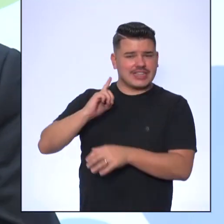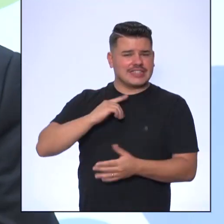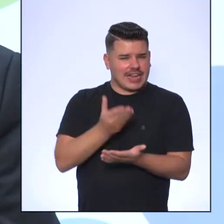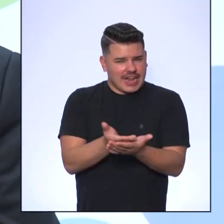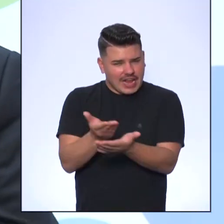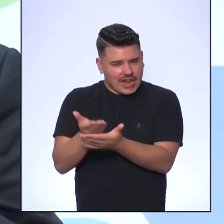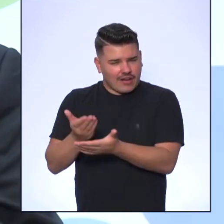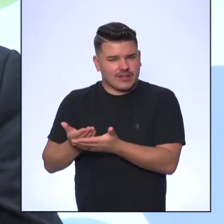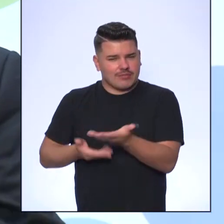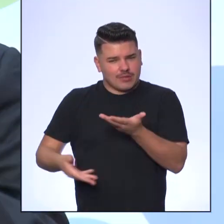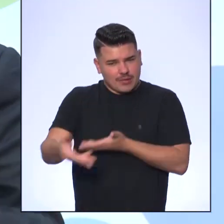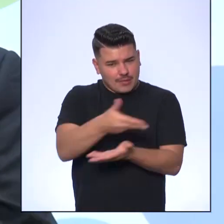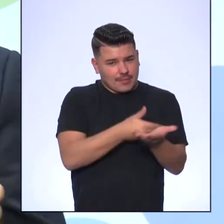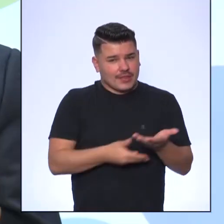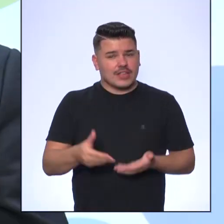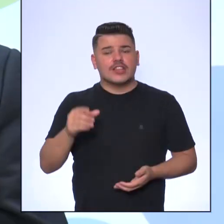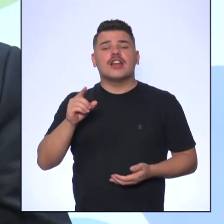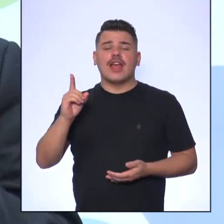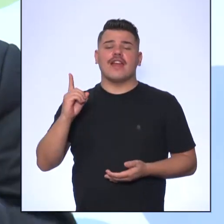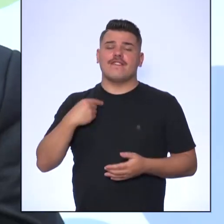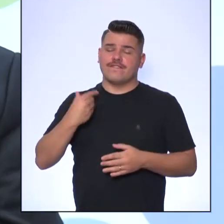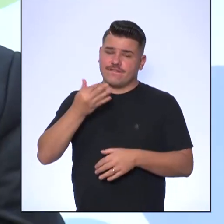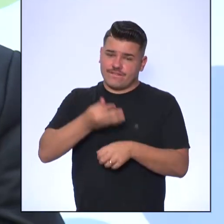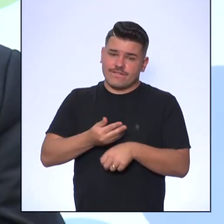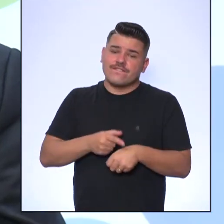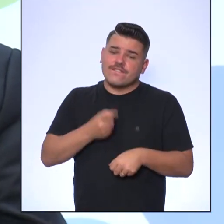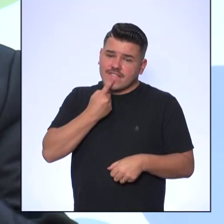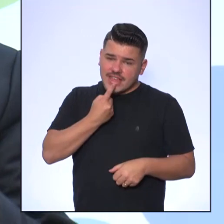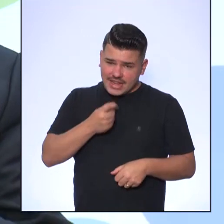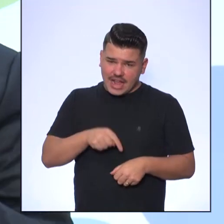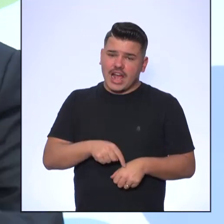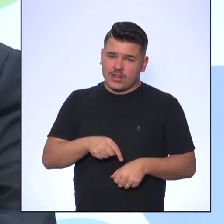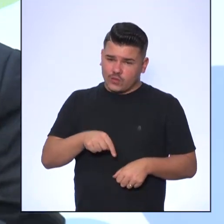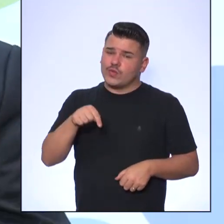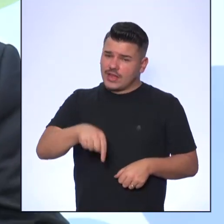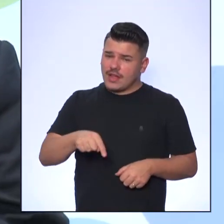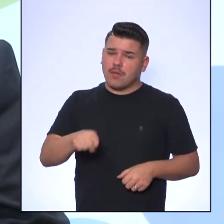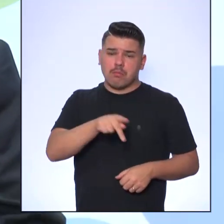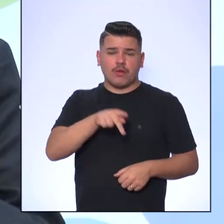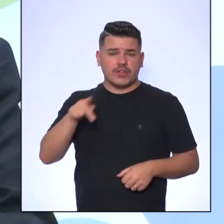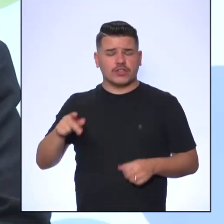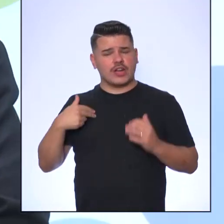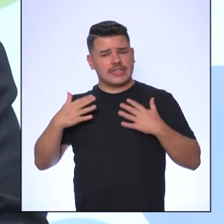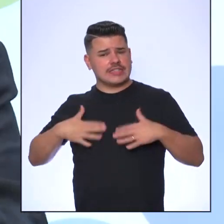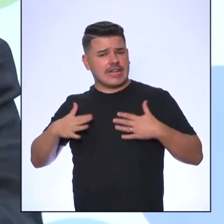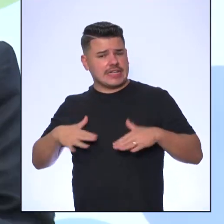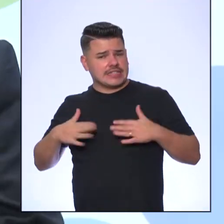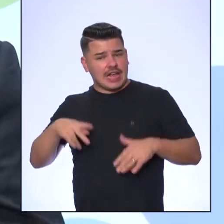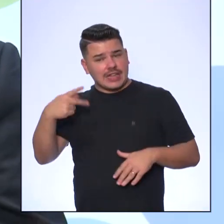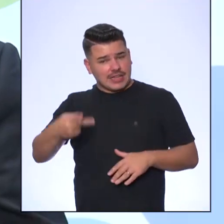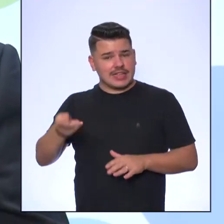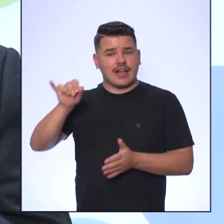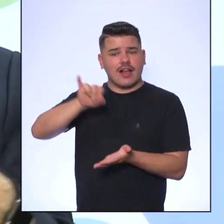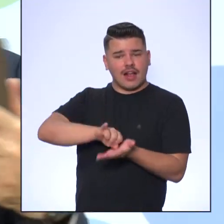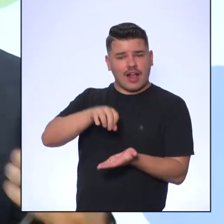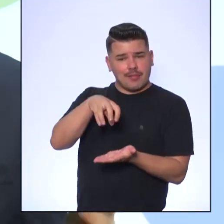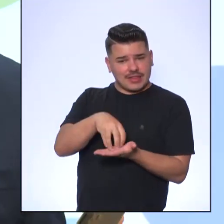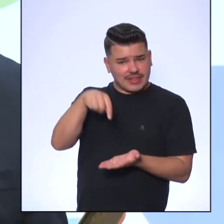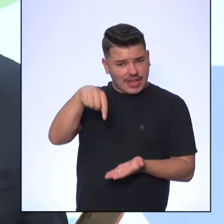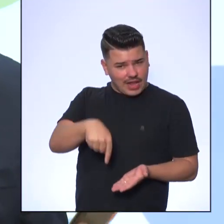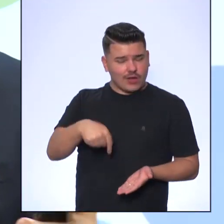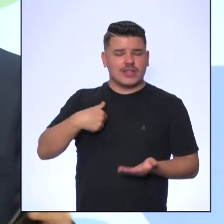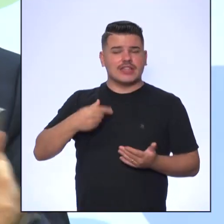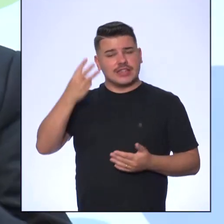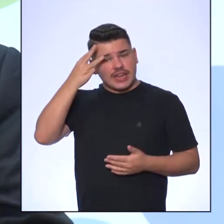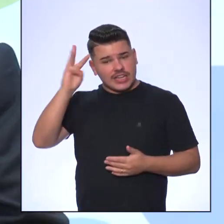aulas, mas é feriado. Então, por exemplo, o professor, é direito do professor descansar aqui da capital nesses 3 dias. Se